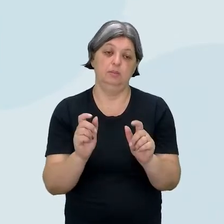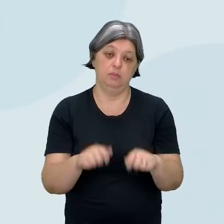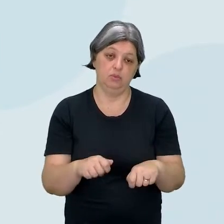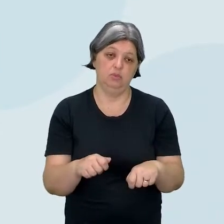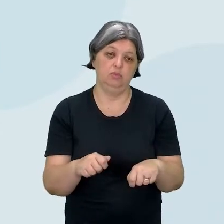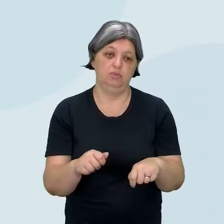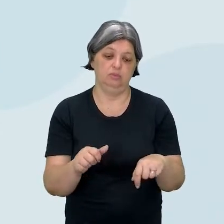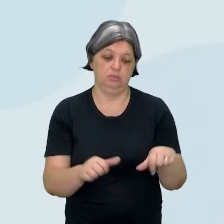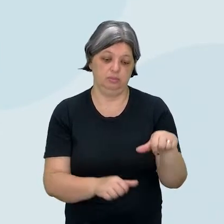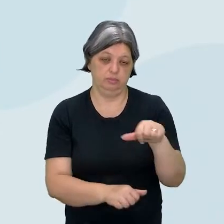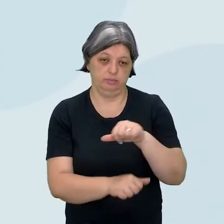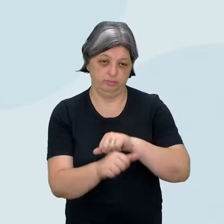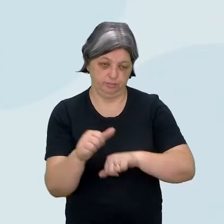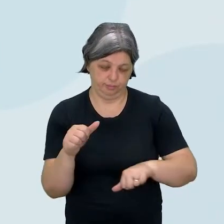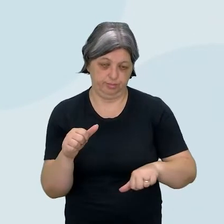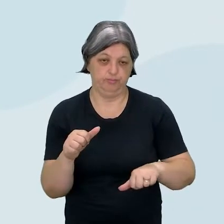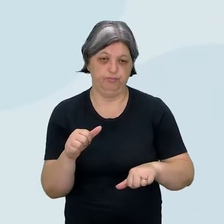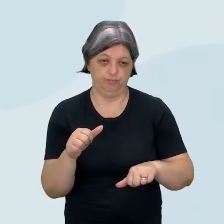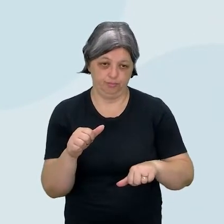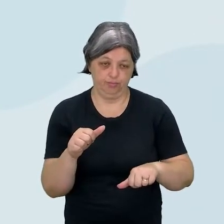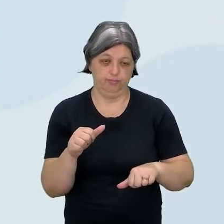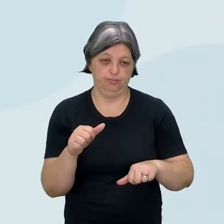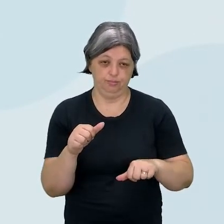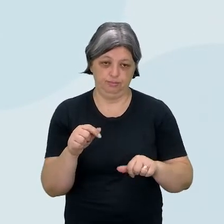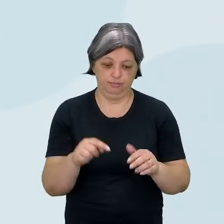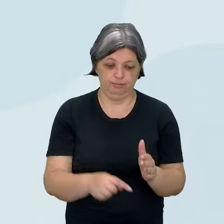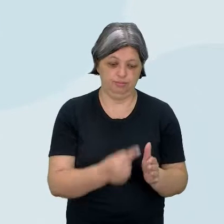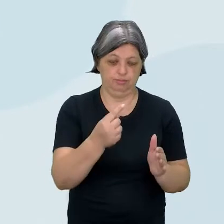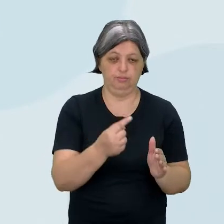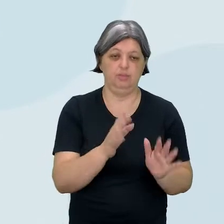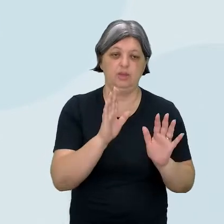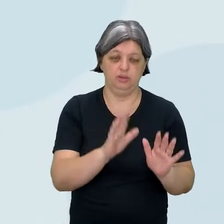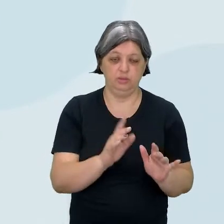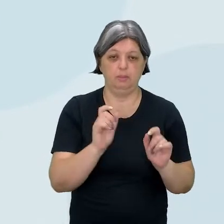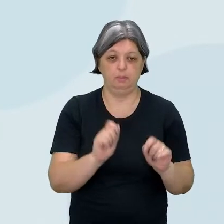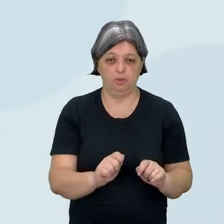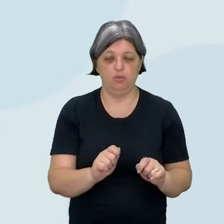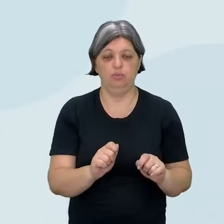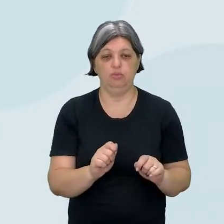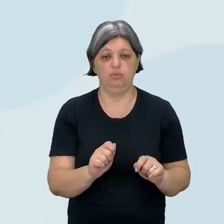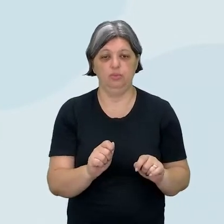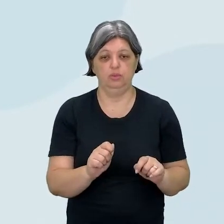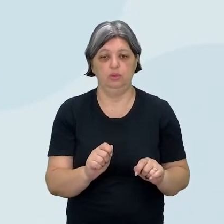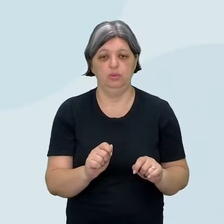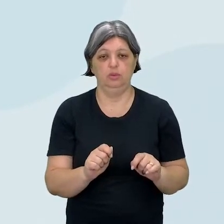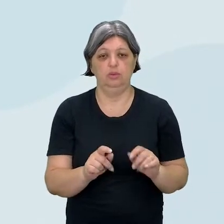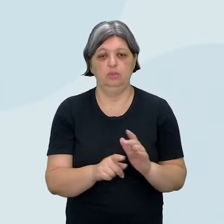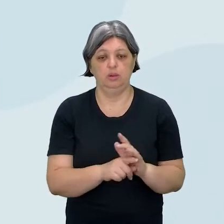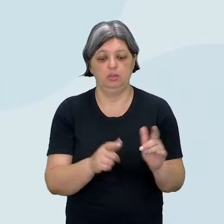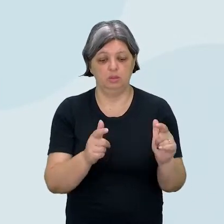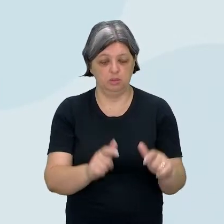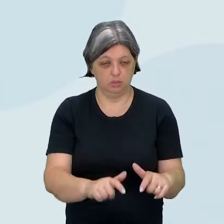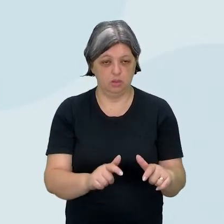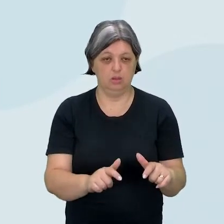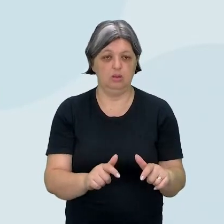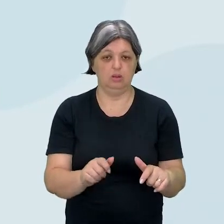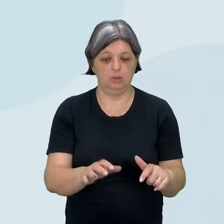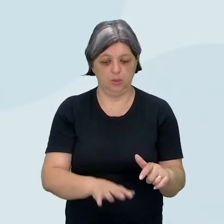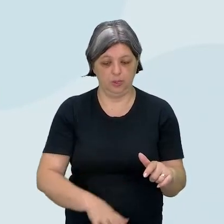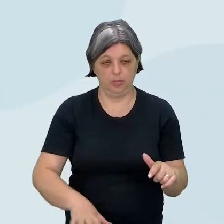sofrer, né, primeiramente a comunidade pioneira se instalando, mas não, ela já pode ser, né, ocupada pela